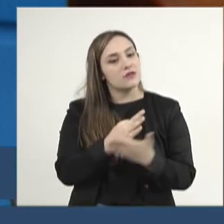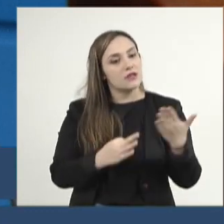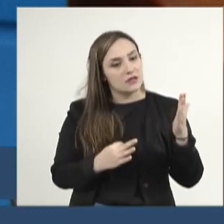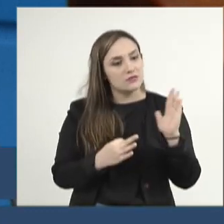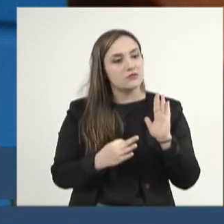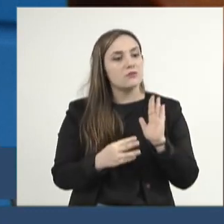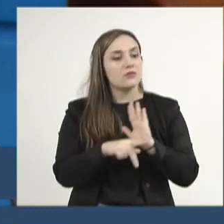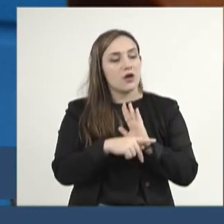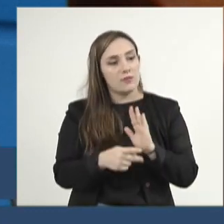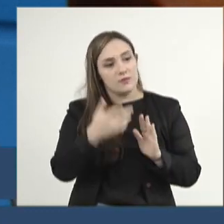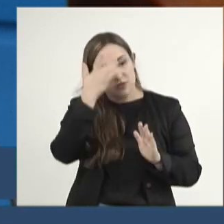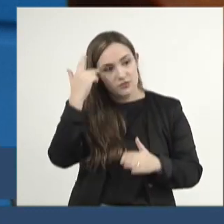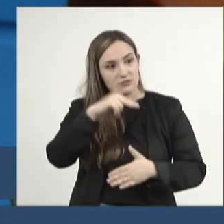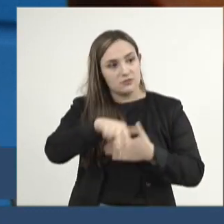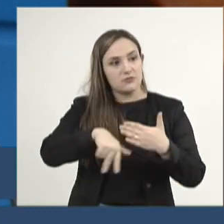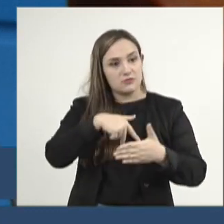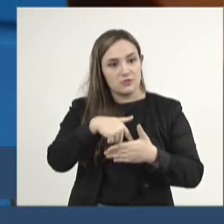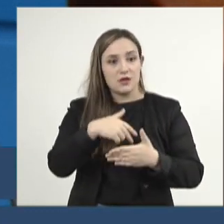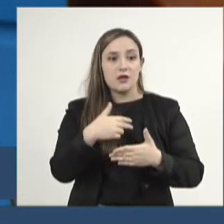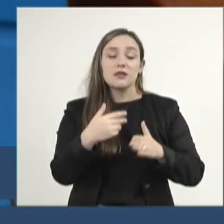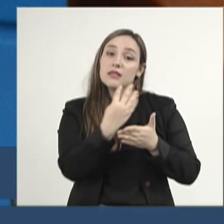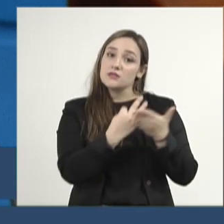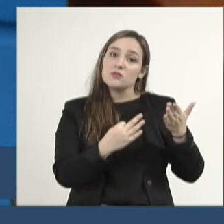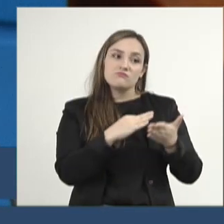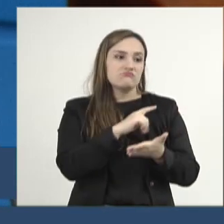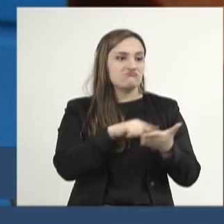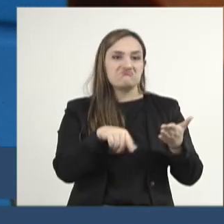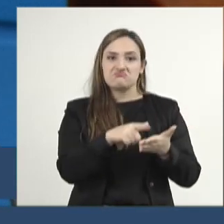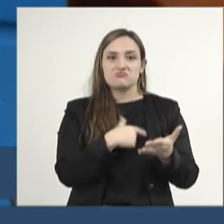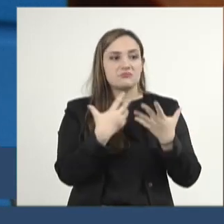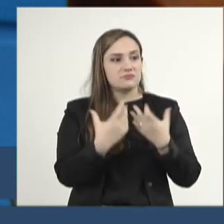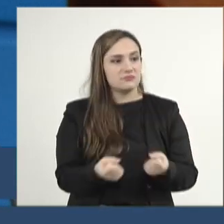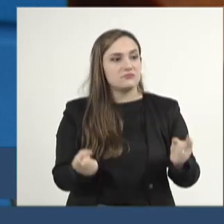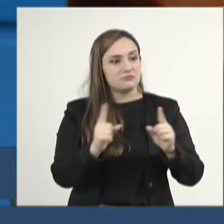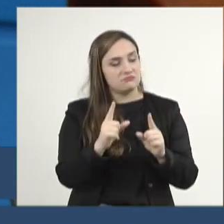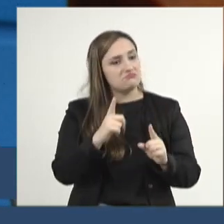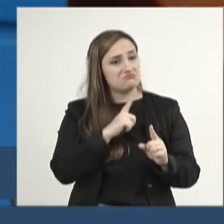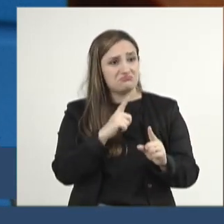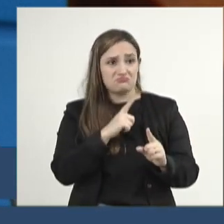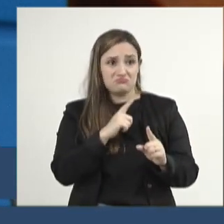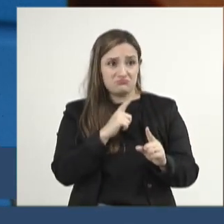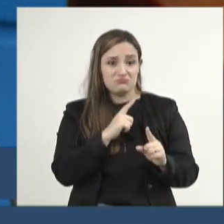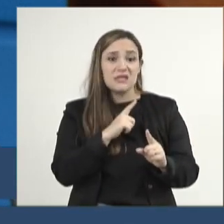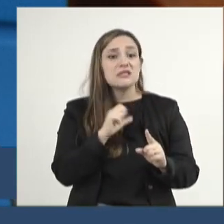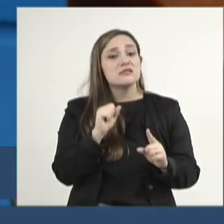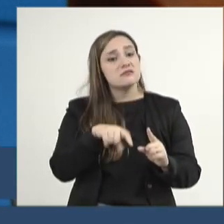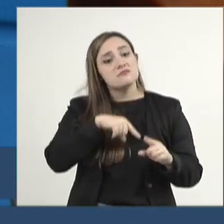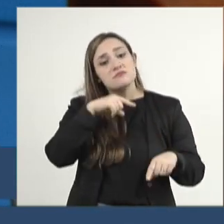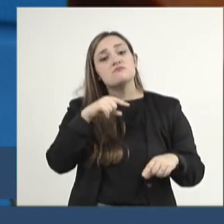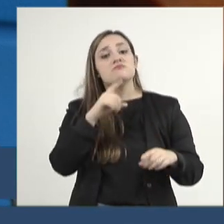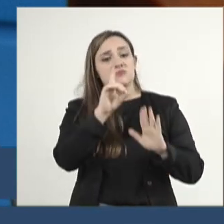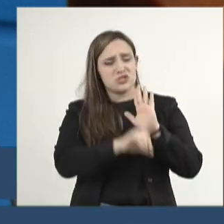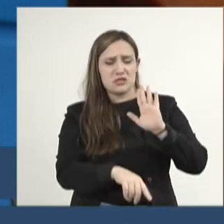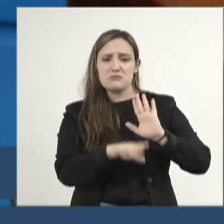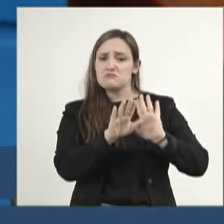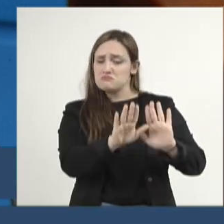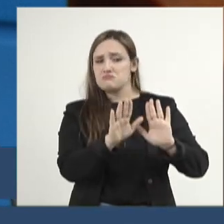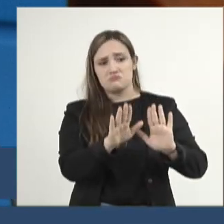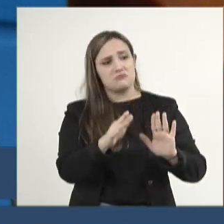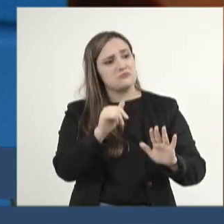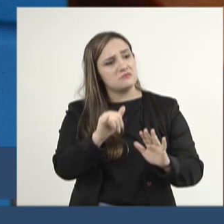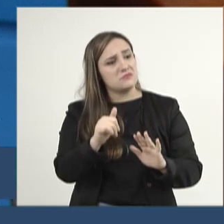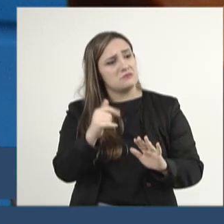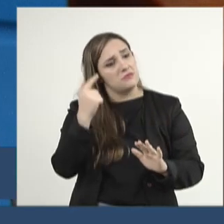mencionou, houve uma rejeição. Penso que ele tem o direito de questionar nos meios